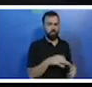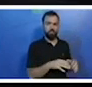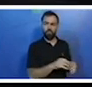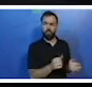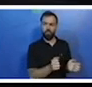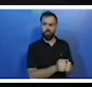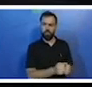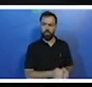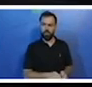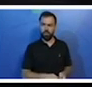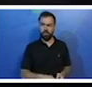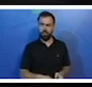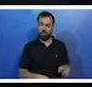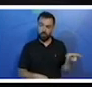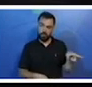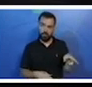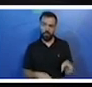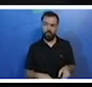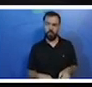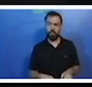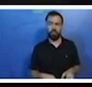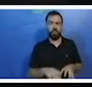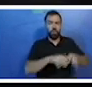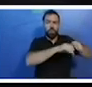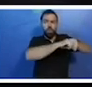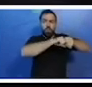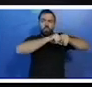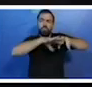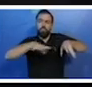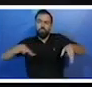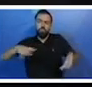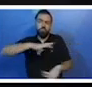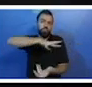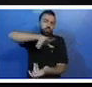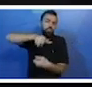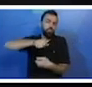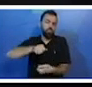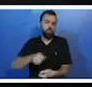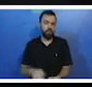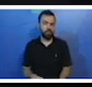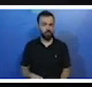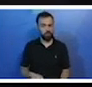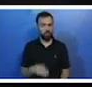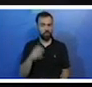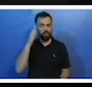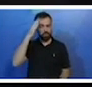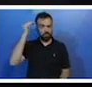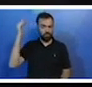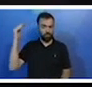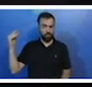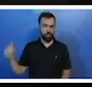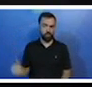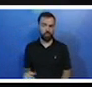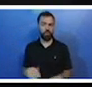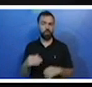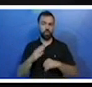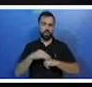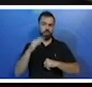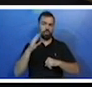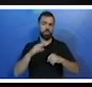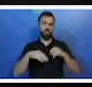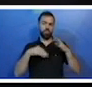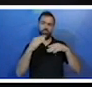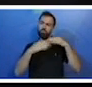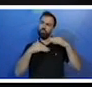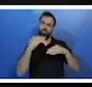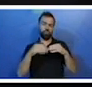Então, o ciclismo como lazer é uma prática amplamente difundida pelo mundo e uma das atividades mais populares mundialmente. Vem crescendo cada vez mais, principalmente